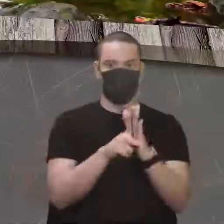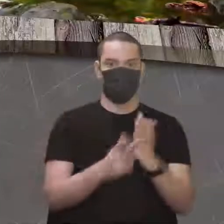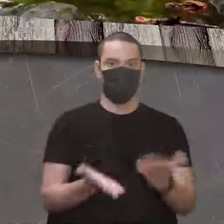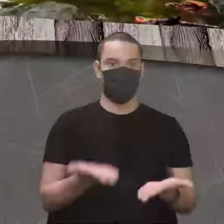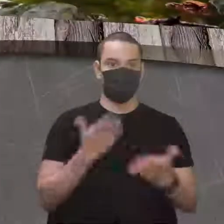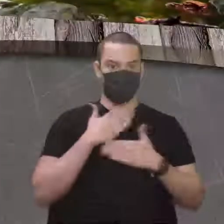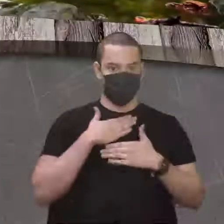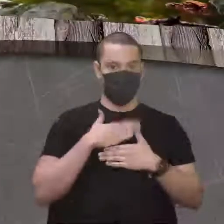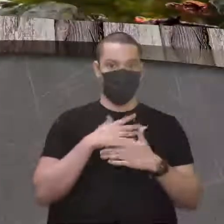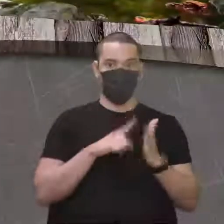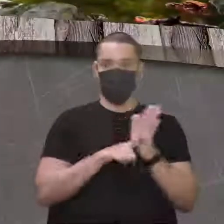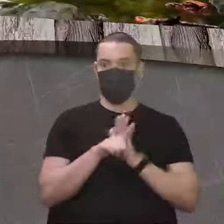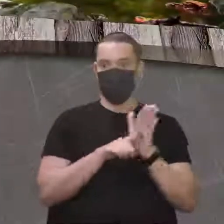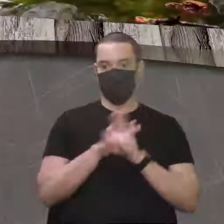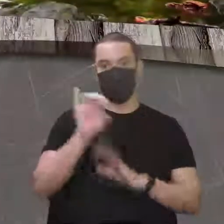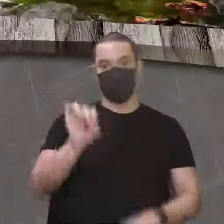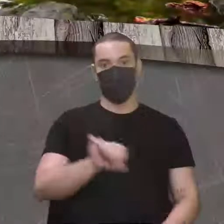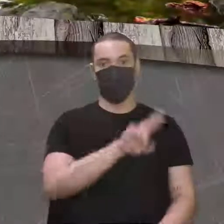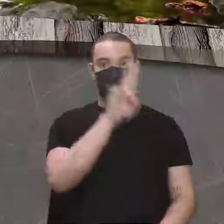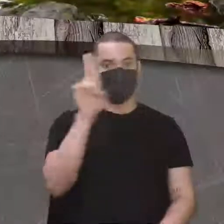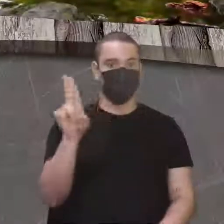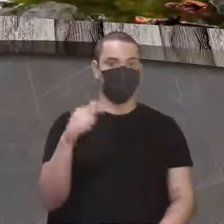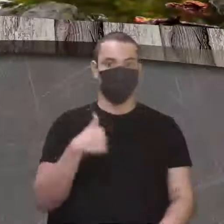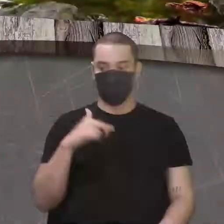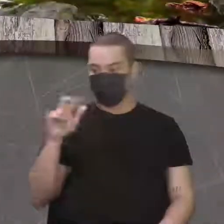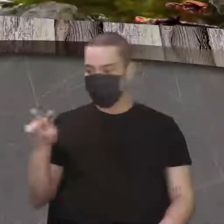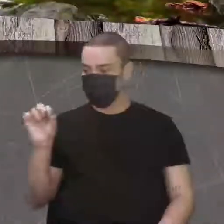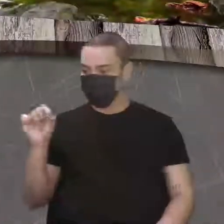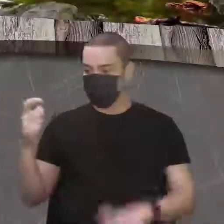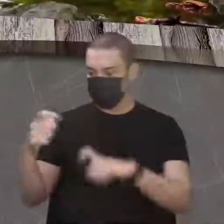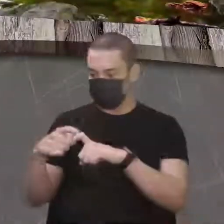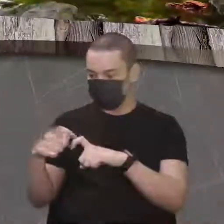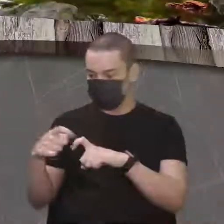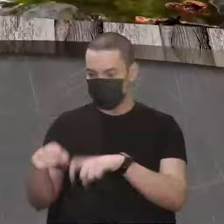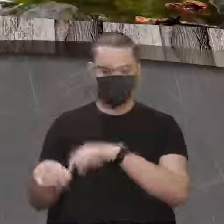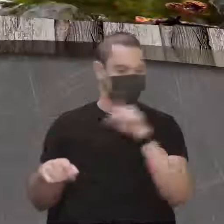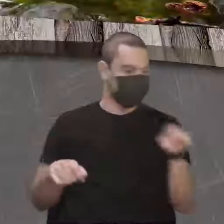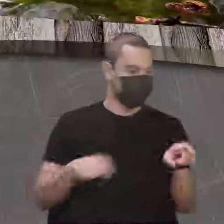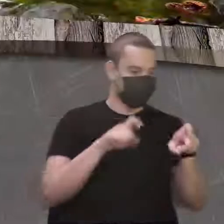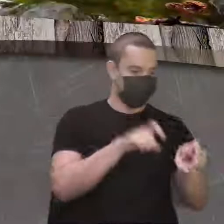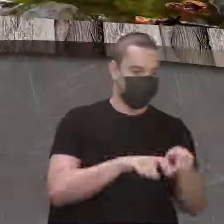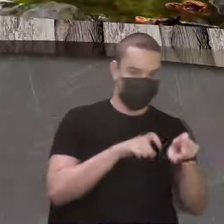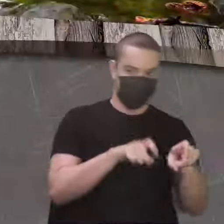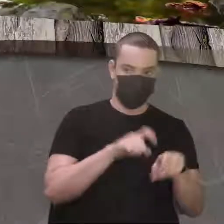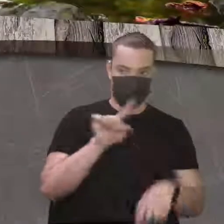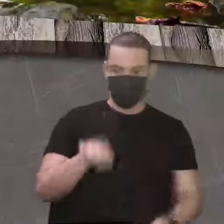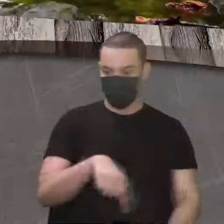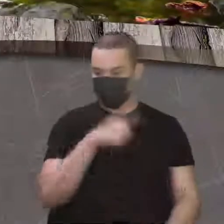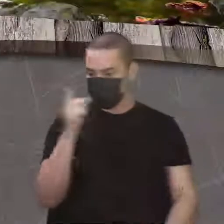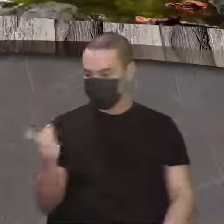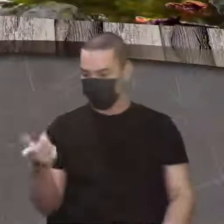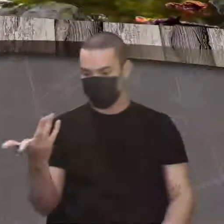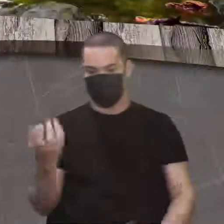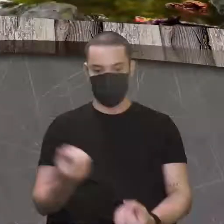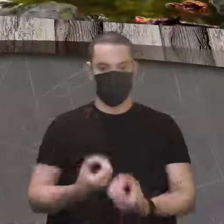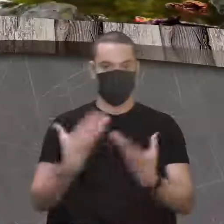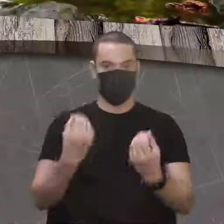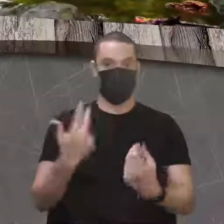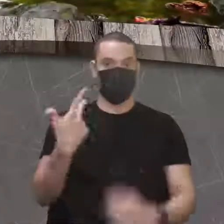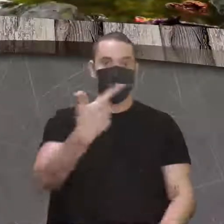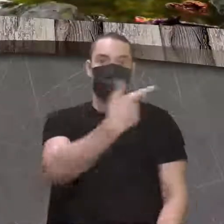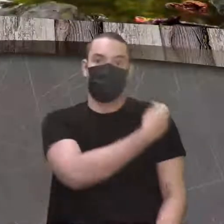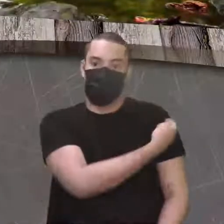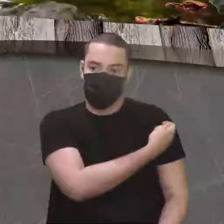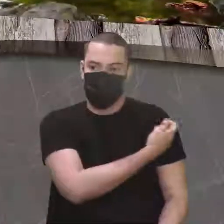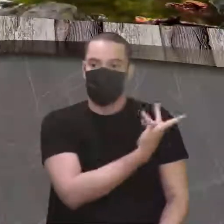minha pesquisa ou daquilo que eu estou vendo. É na área de medicina? Não, é na área da agricultura. Não, era a área de produção de